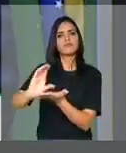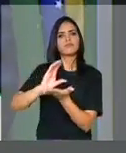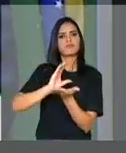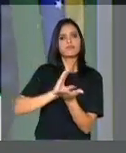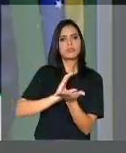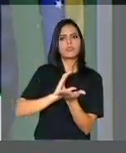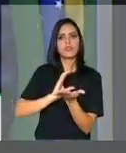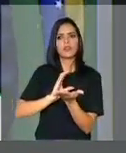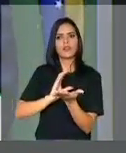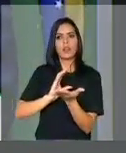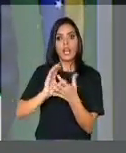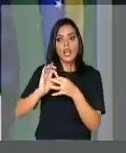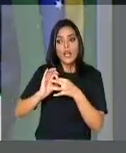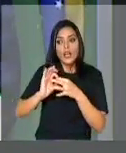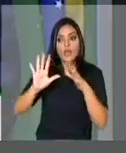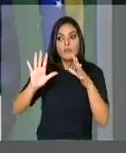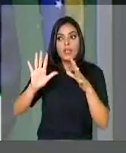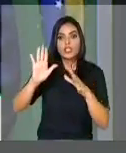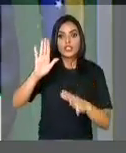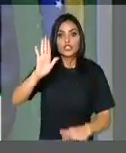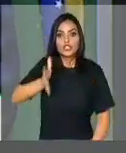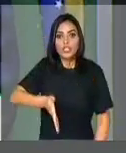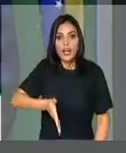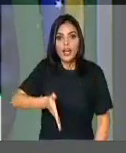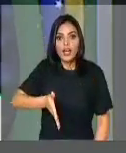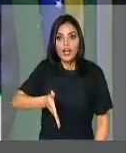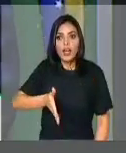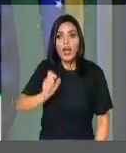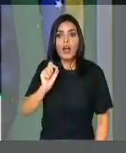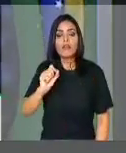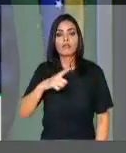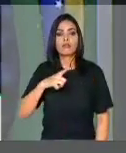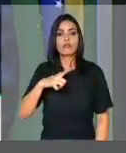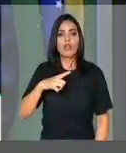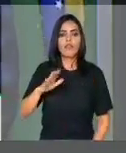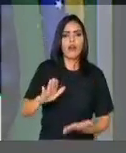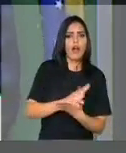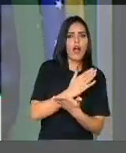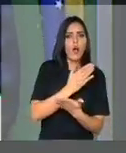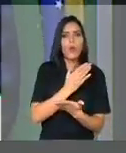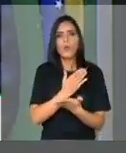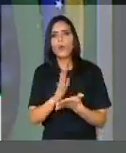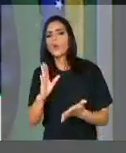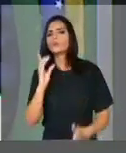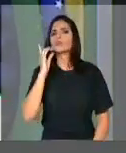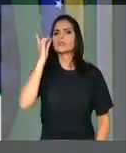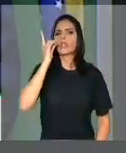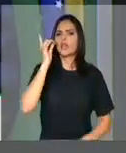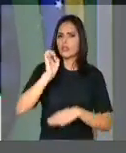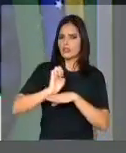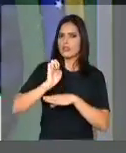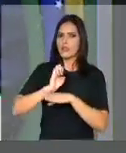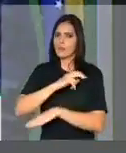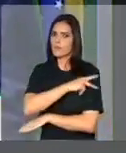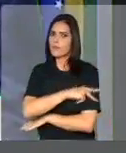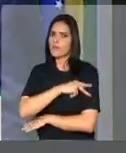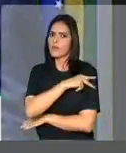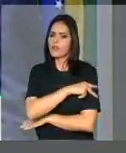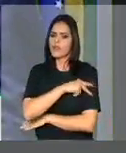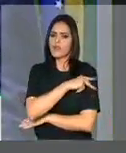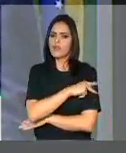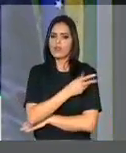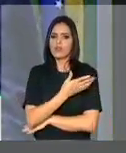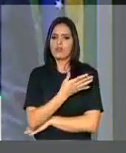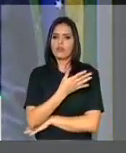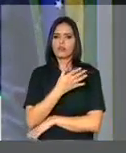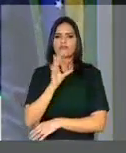receber o sinal verde para sua liberação, houve por parte de deputados estaduais do Piauí,